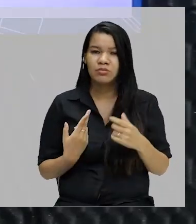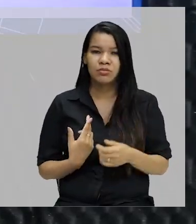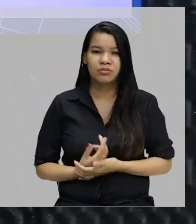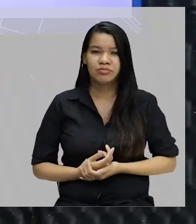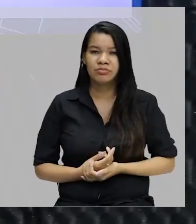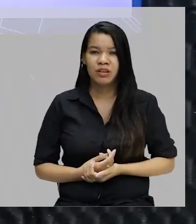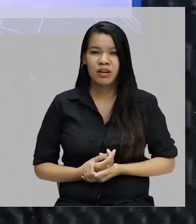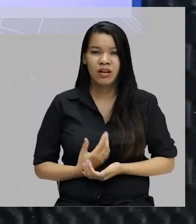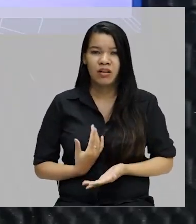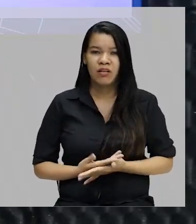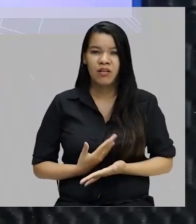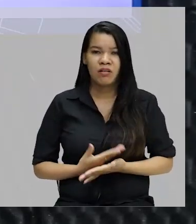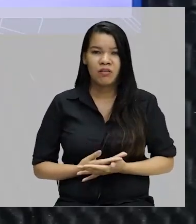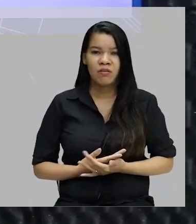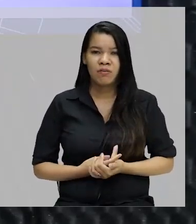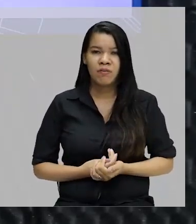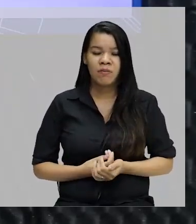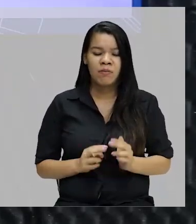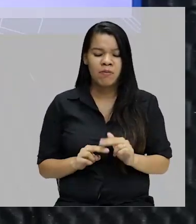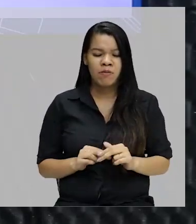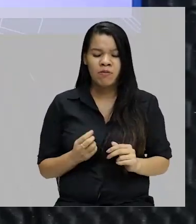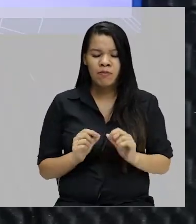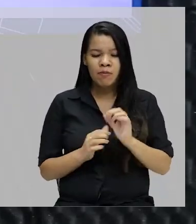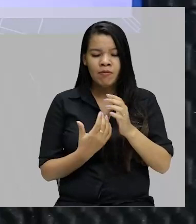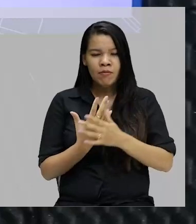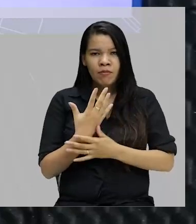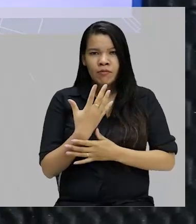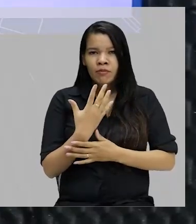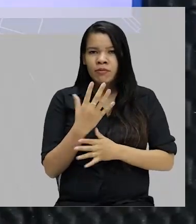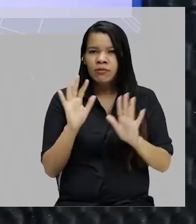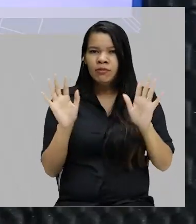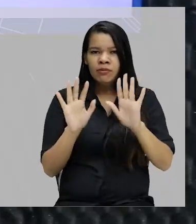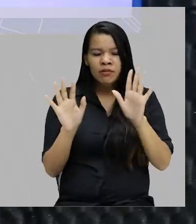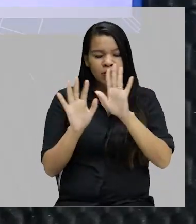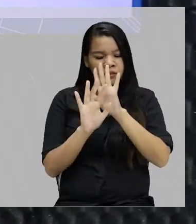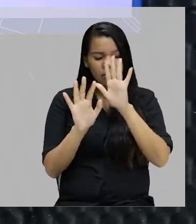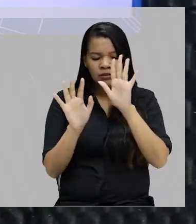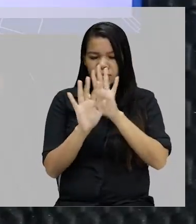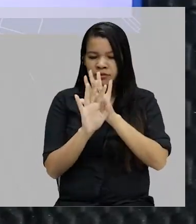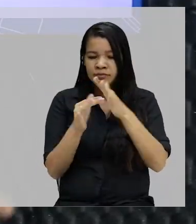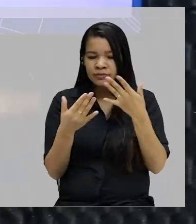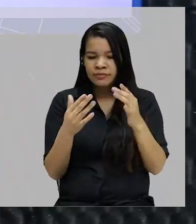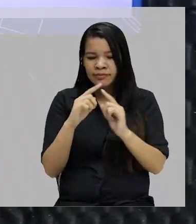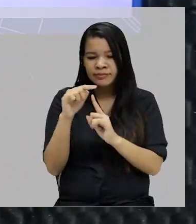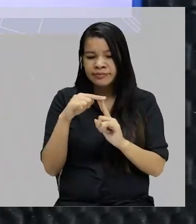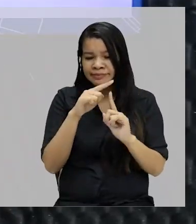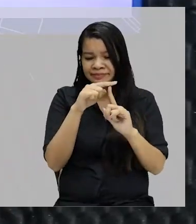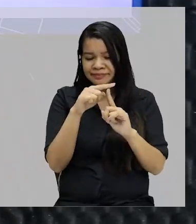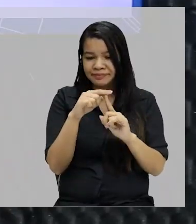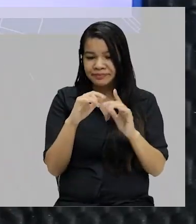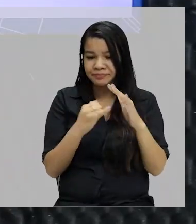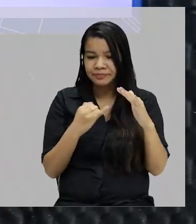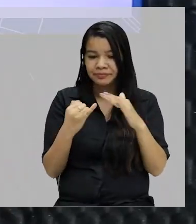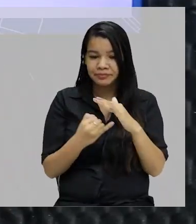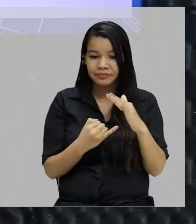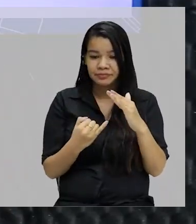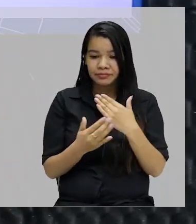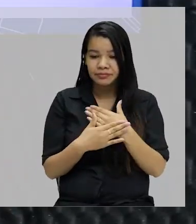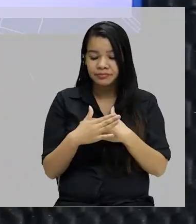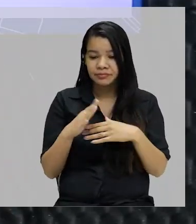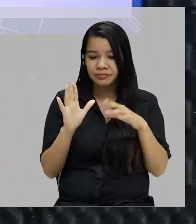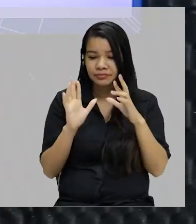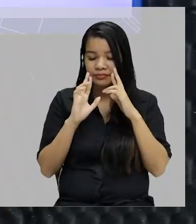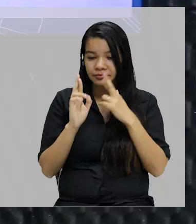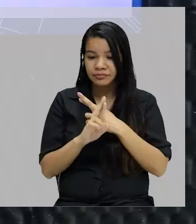que o nosso, por conta de uma construção na hora da fala. Então, o estilo coloquial e o estilo mais preso